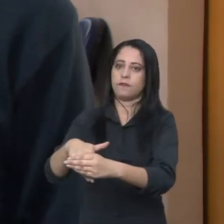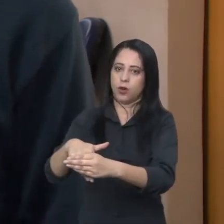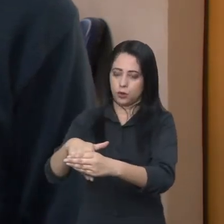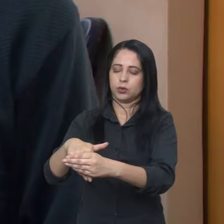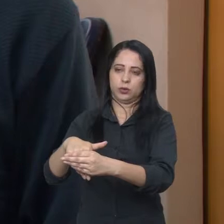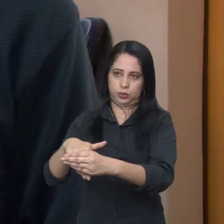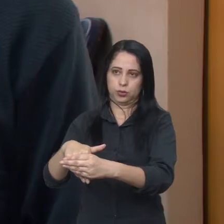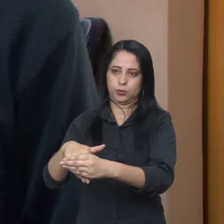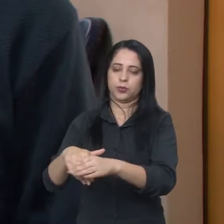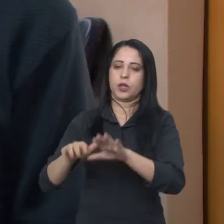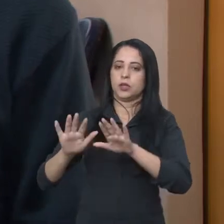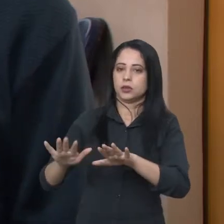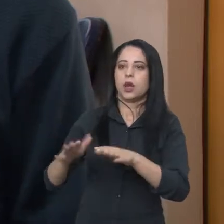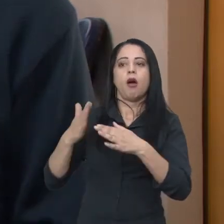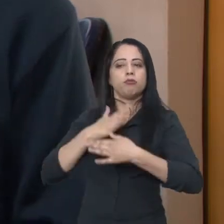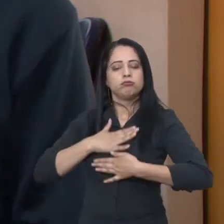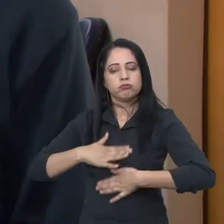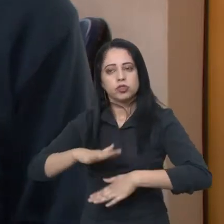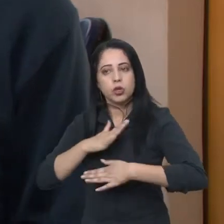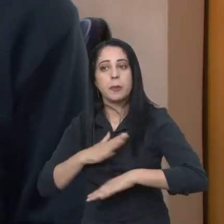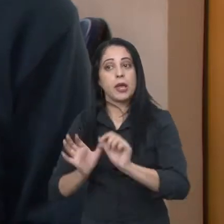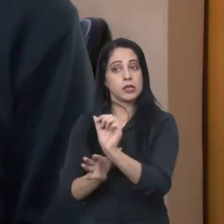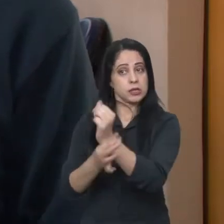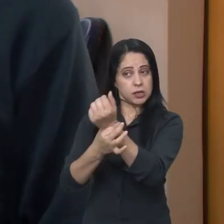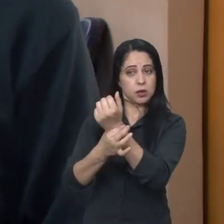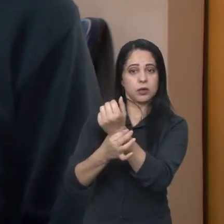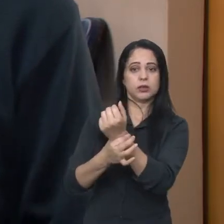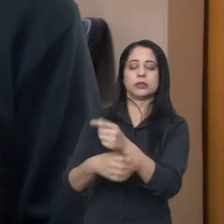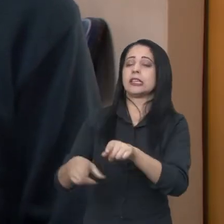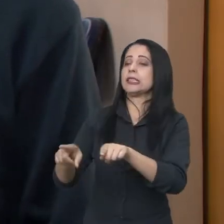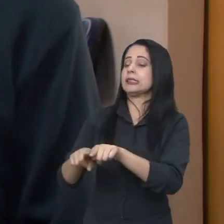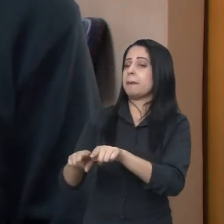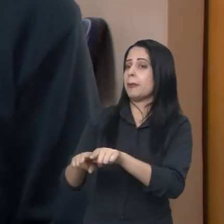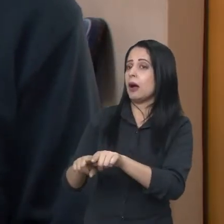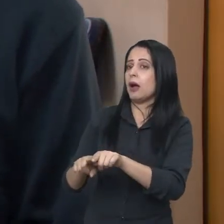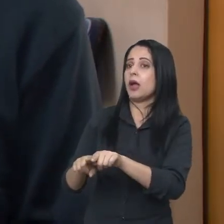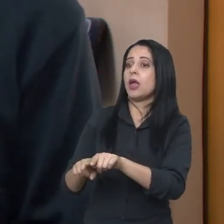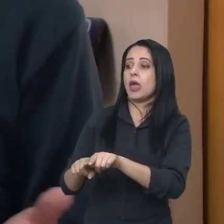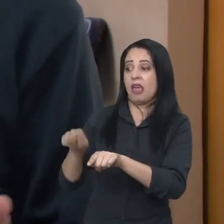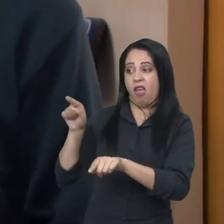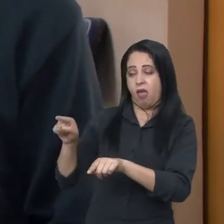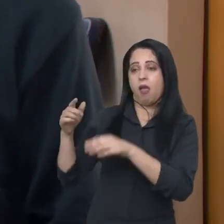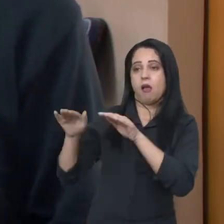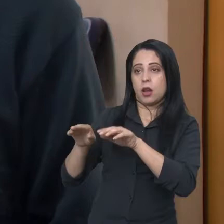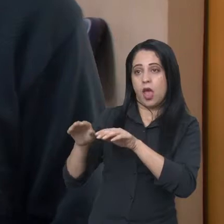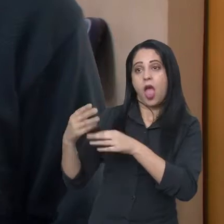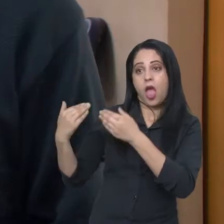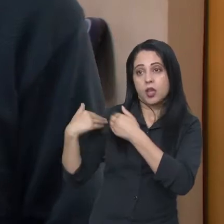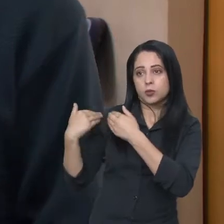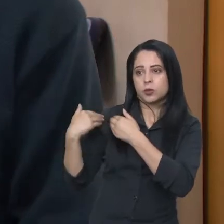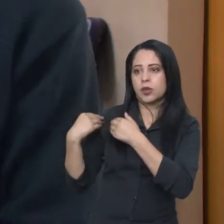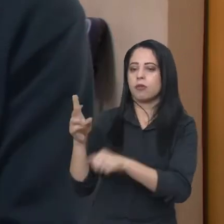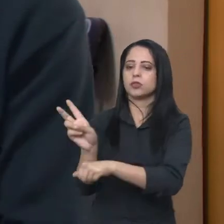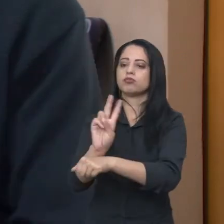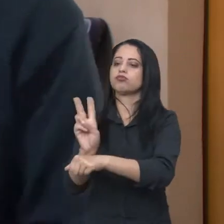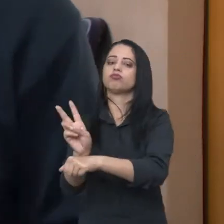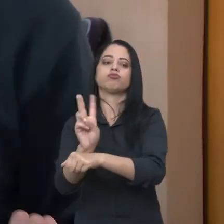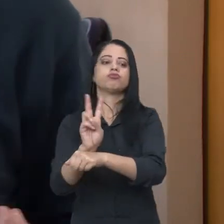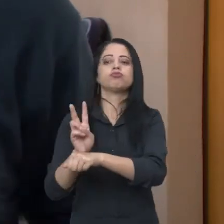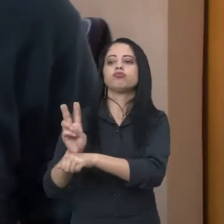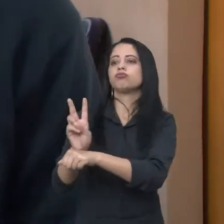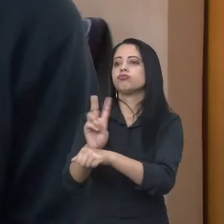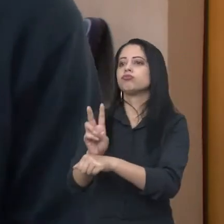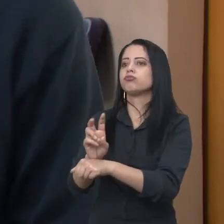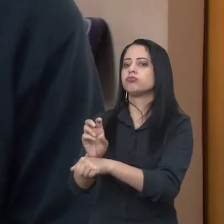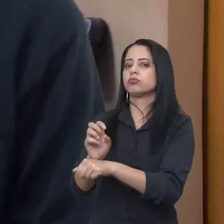possa então ali fazer o seu voto de maneira tranquila e segura. Além do que, o mesário ajuda no processo de fiscalização